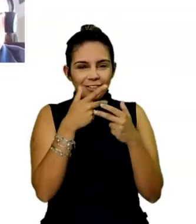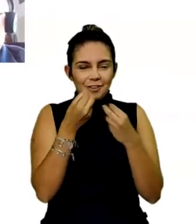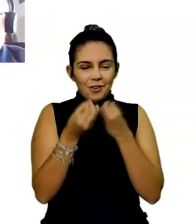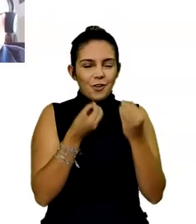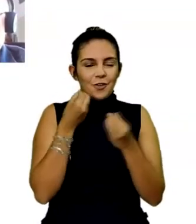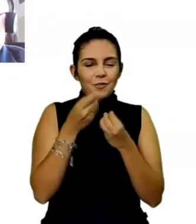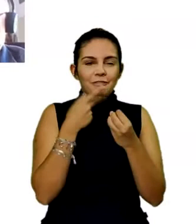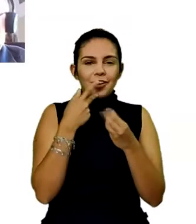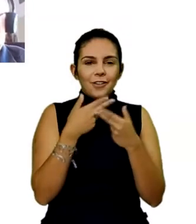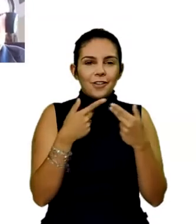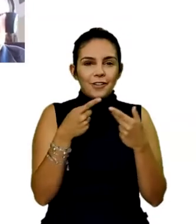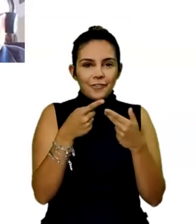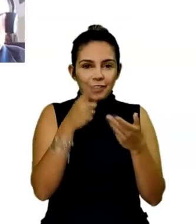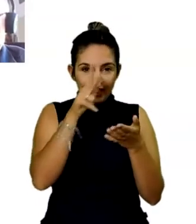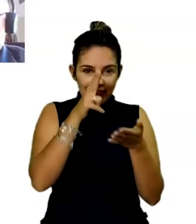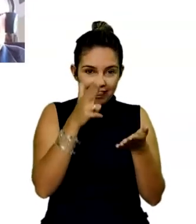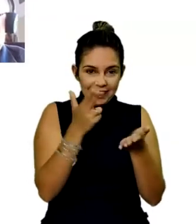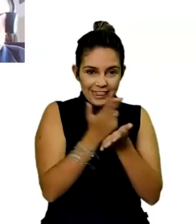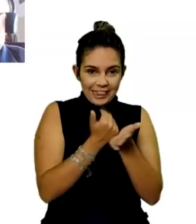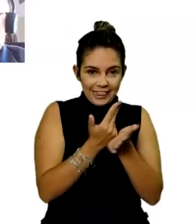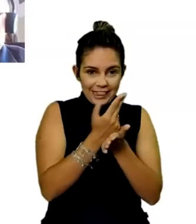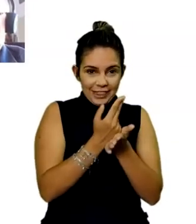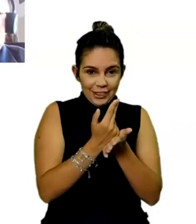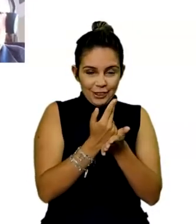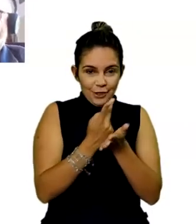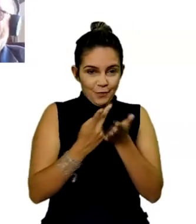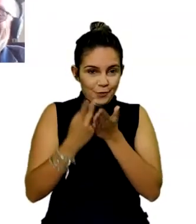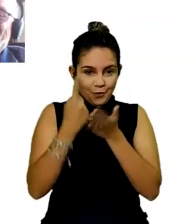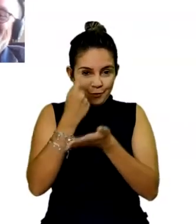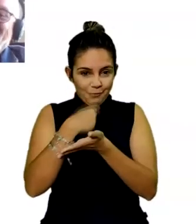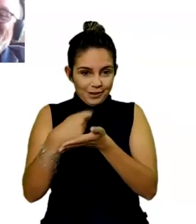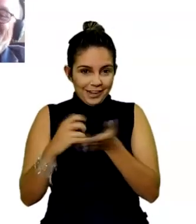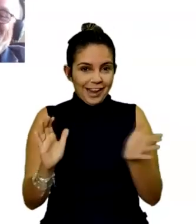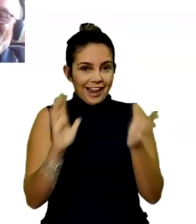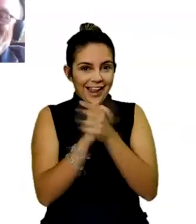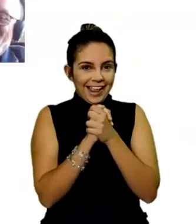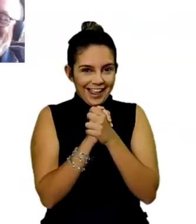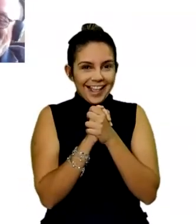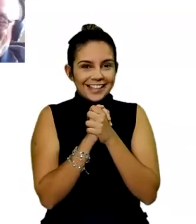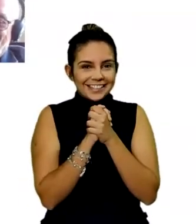como: se você é um ilustrador, procure uma escritora e case com ela.